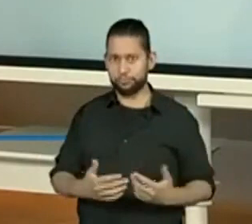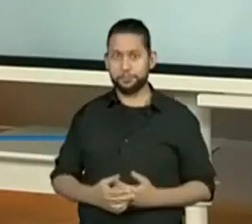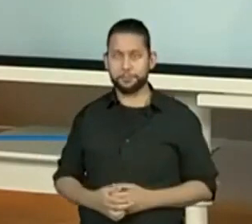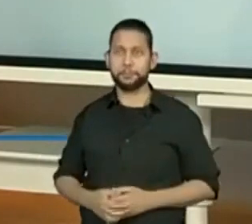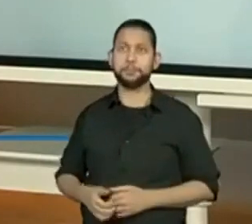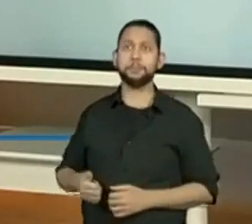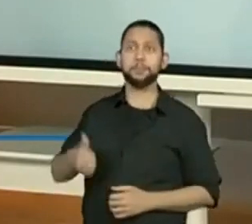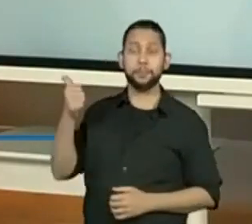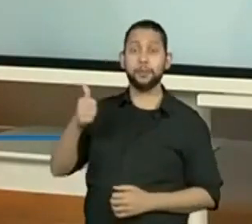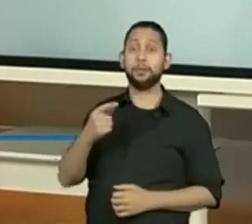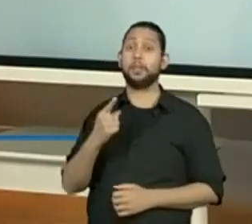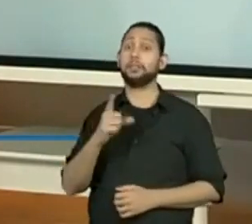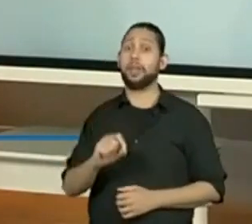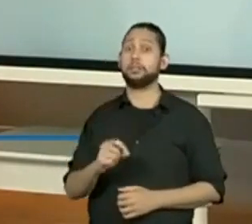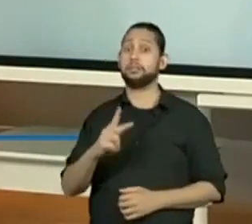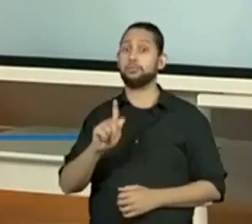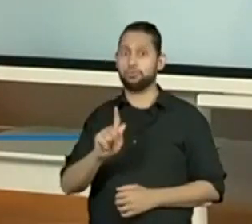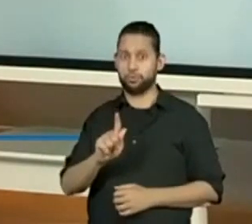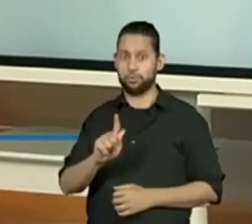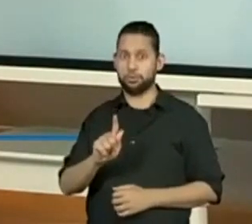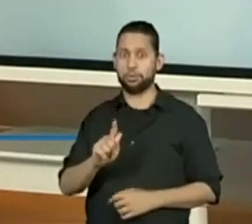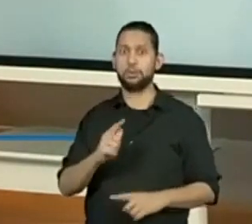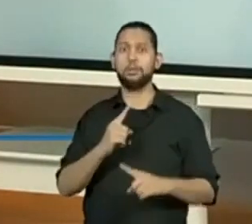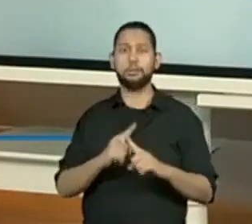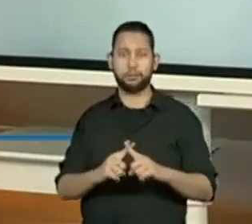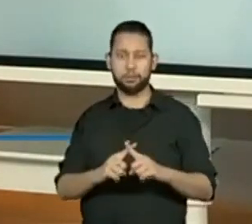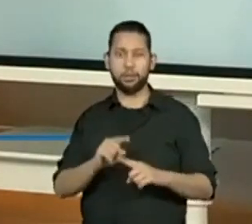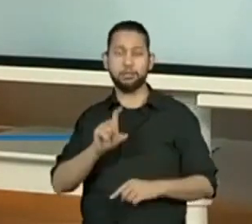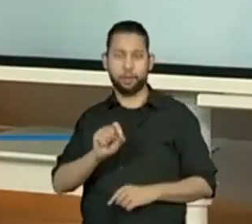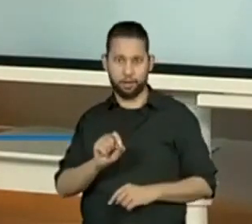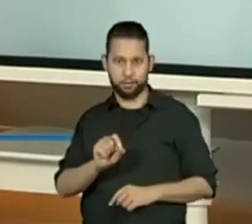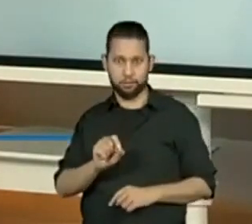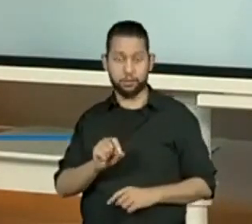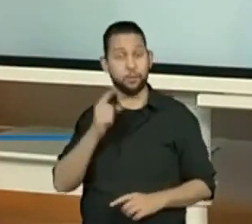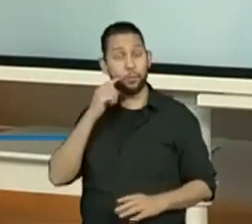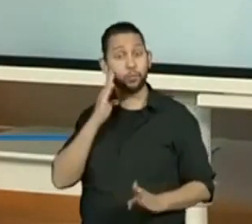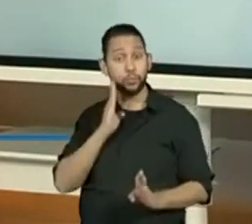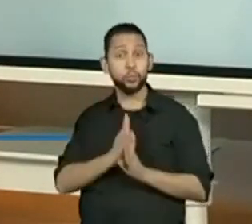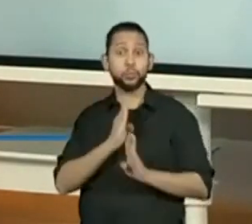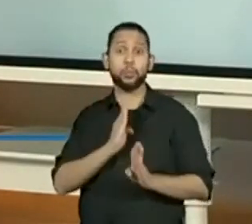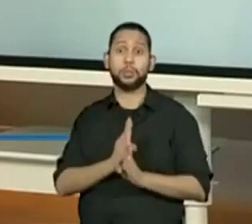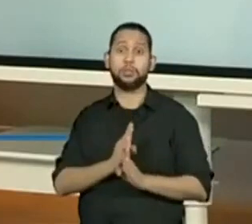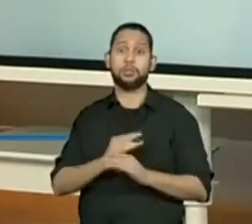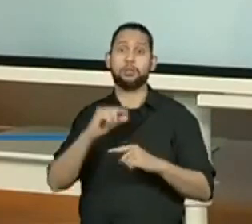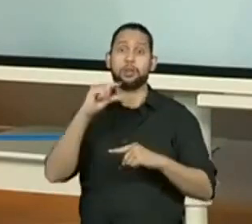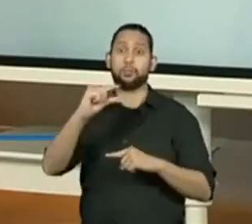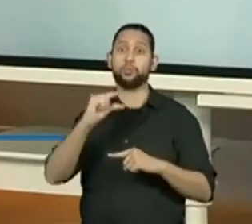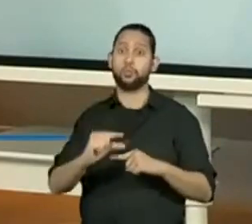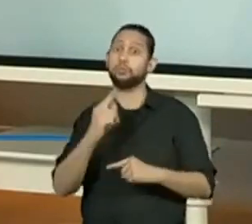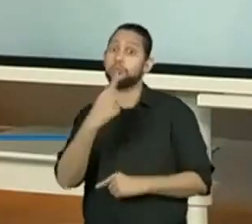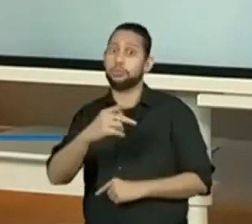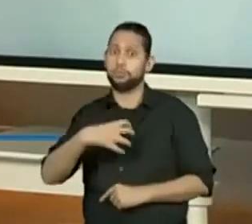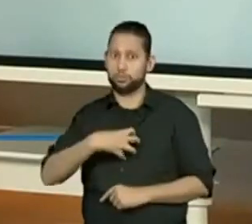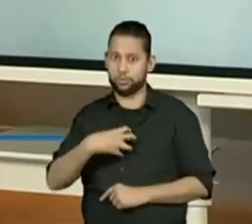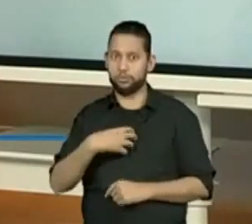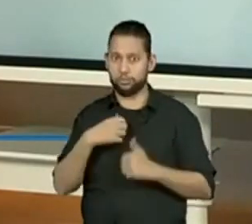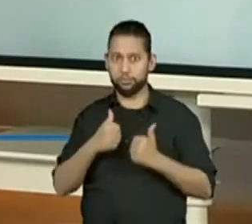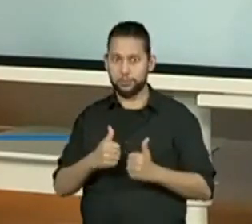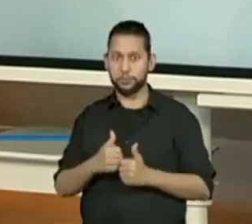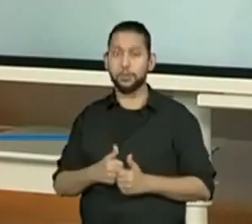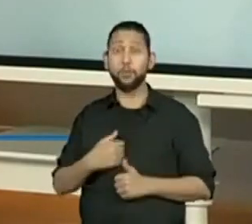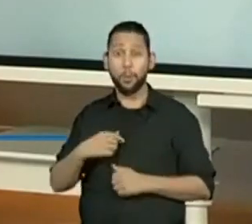fazendo a multiplicação por 10 utilizando o algoritmo como vocês falaram tá bom